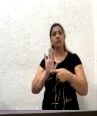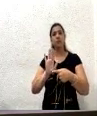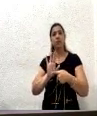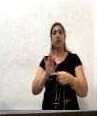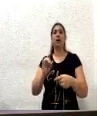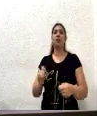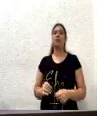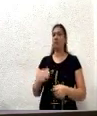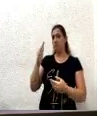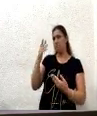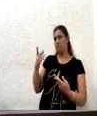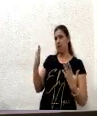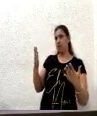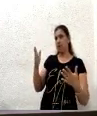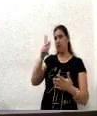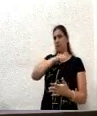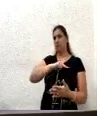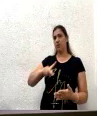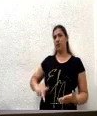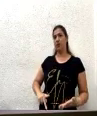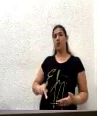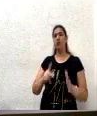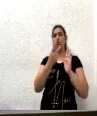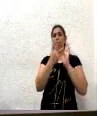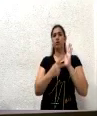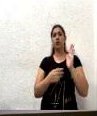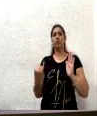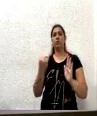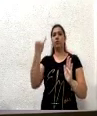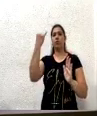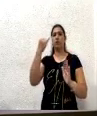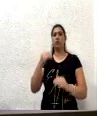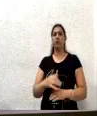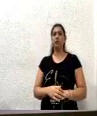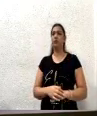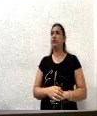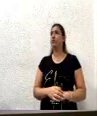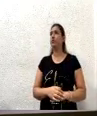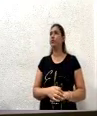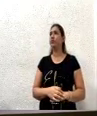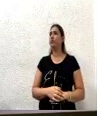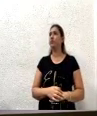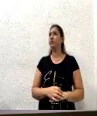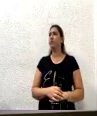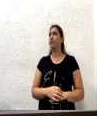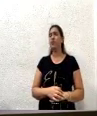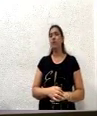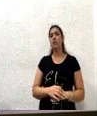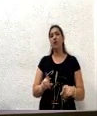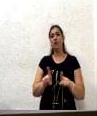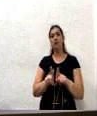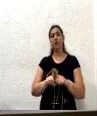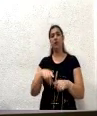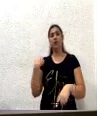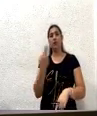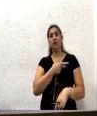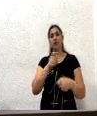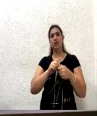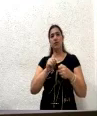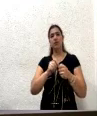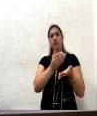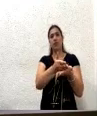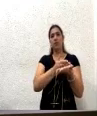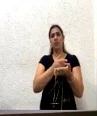Parabéns ao presidente. Então, essa é a minha ideia. Temos que fazer a nossa parte. E a nossa parte eu sempre